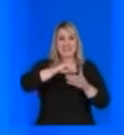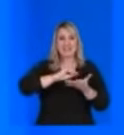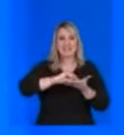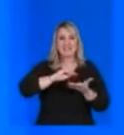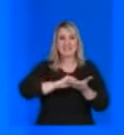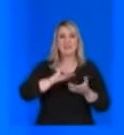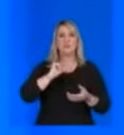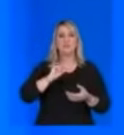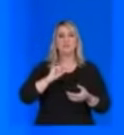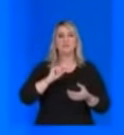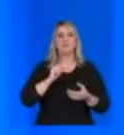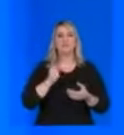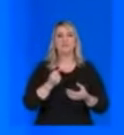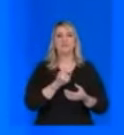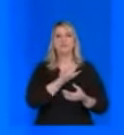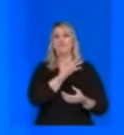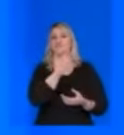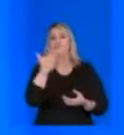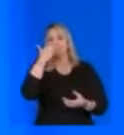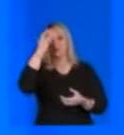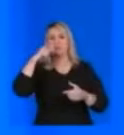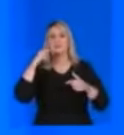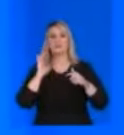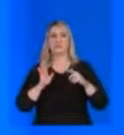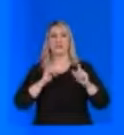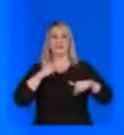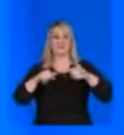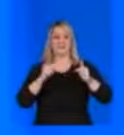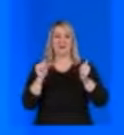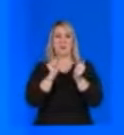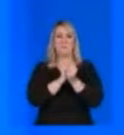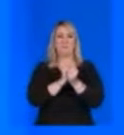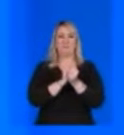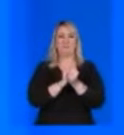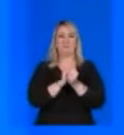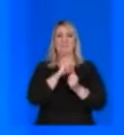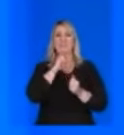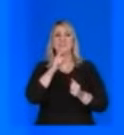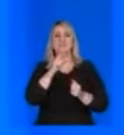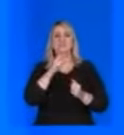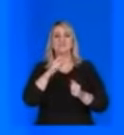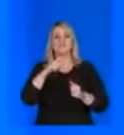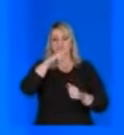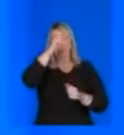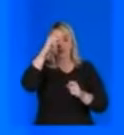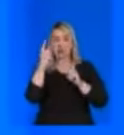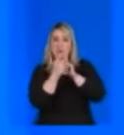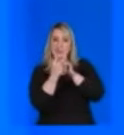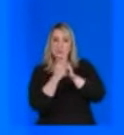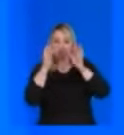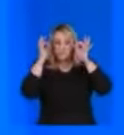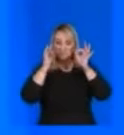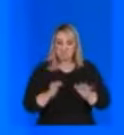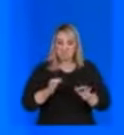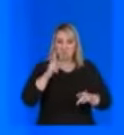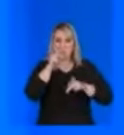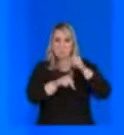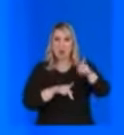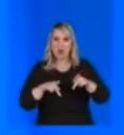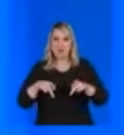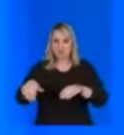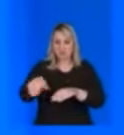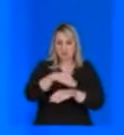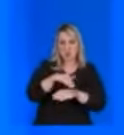secretaria um monte de cabos eleitorais e políticos que não deixam que a prefeitura atenda a população de